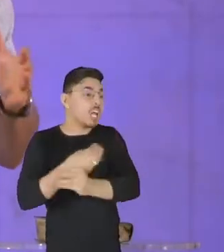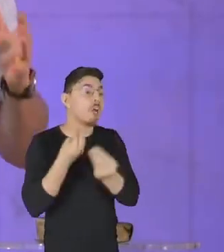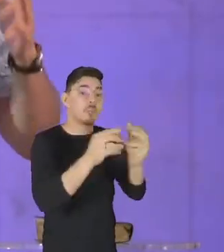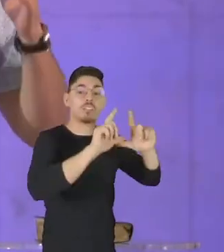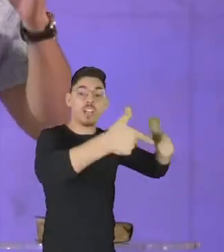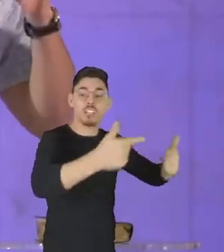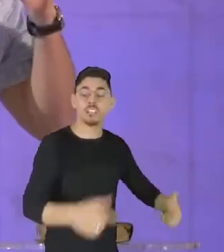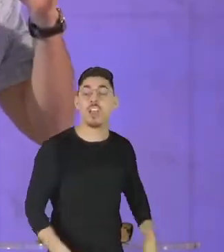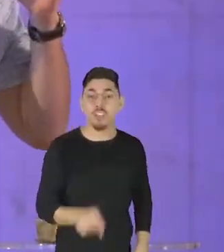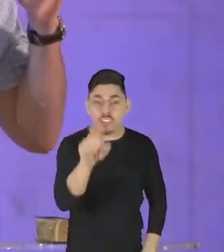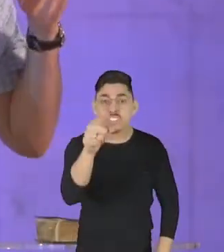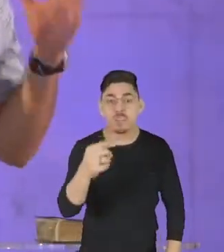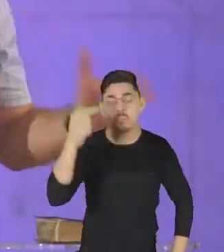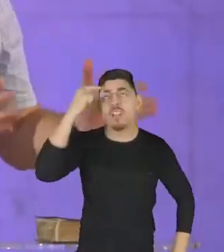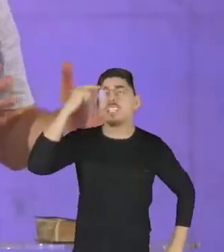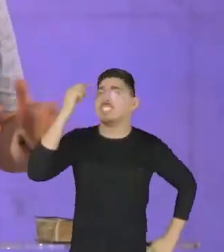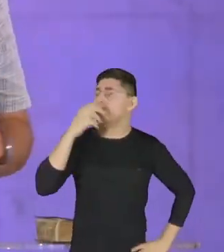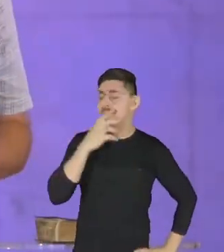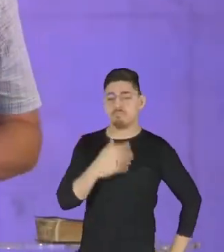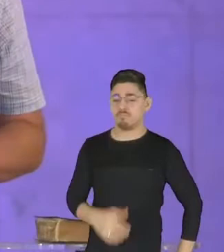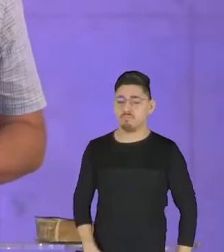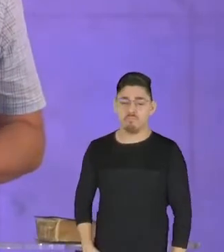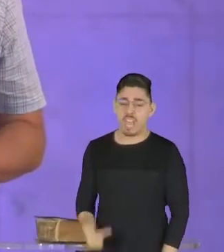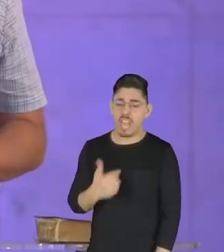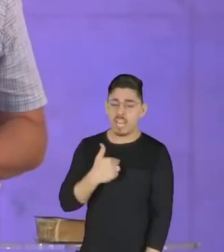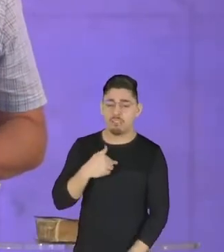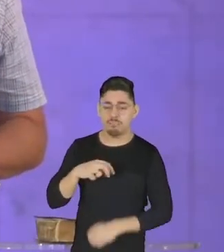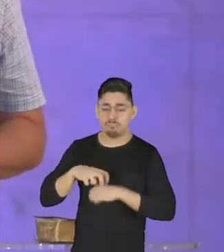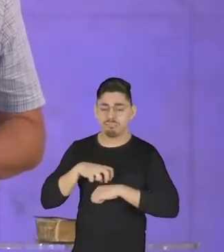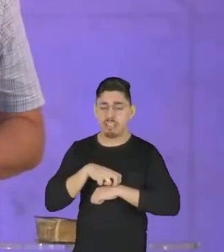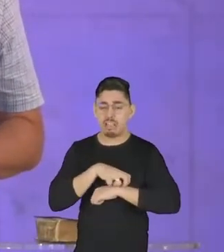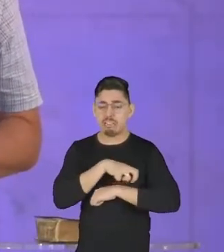assim, eu sou um gafanhoto,